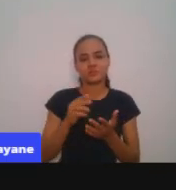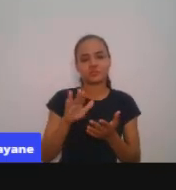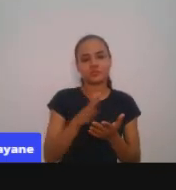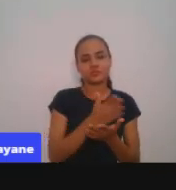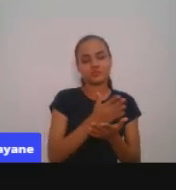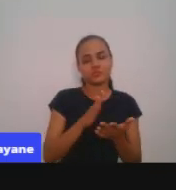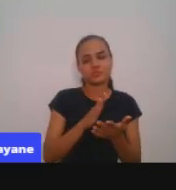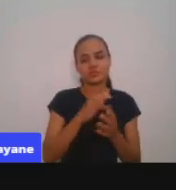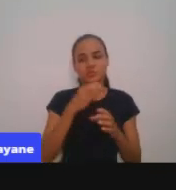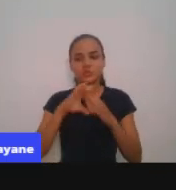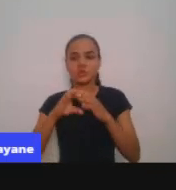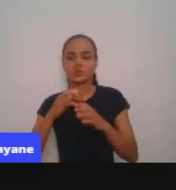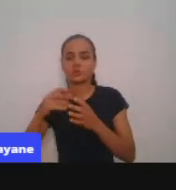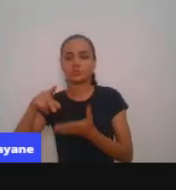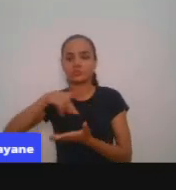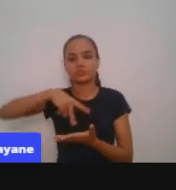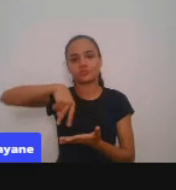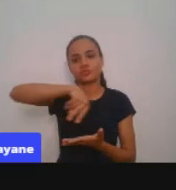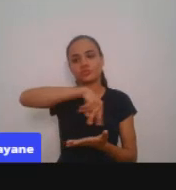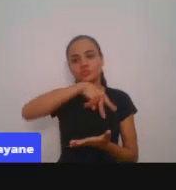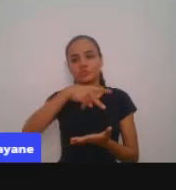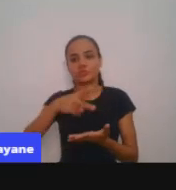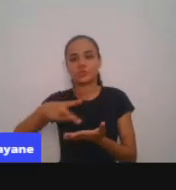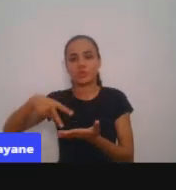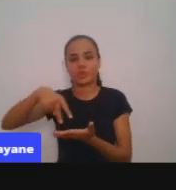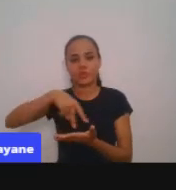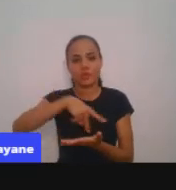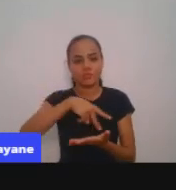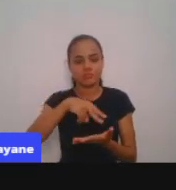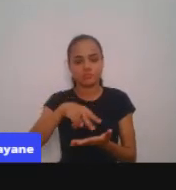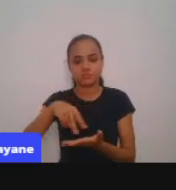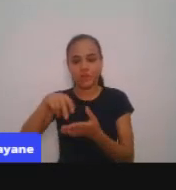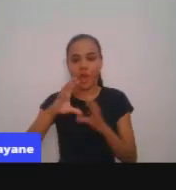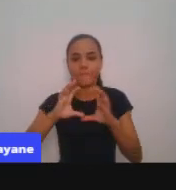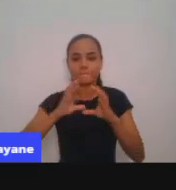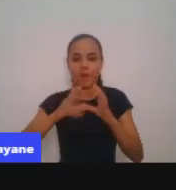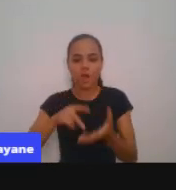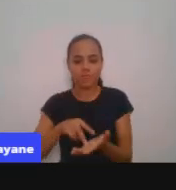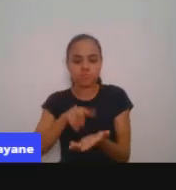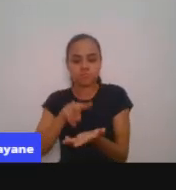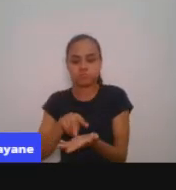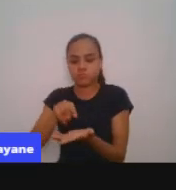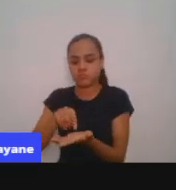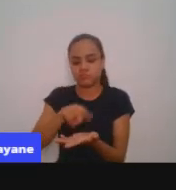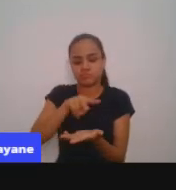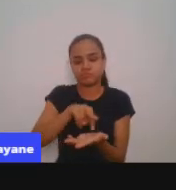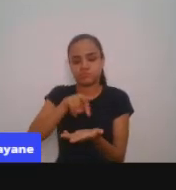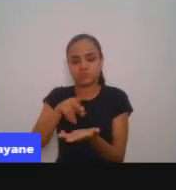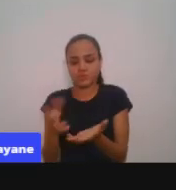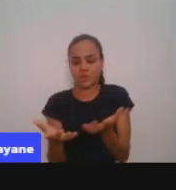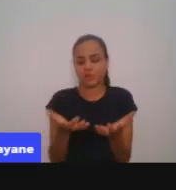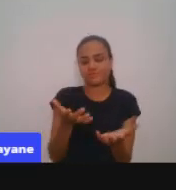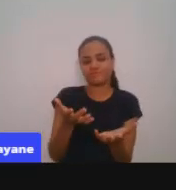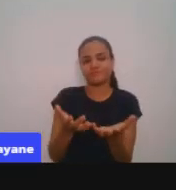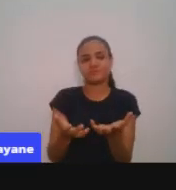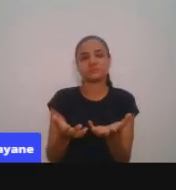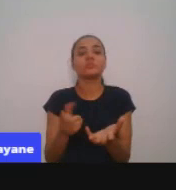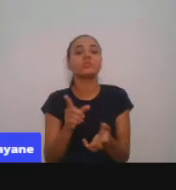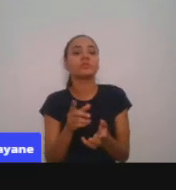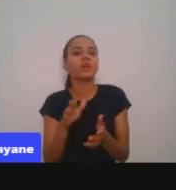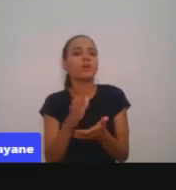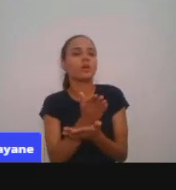24 horas sem deixar a bola cair. Uns são campeões de paraquedismo, uns pintam telas